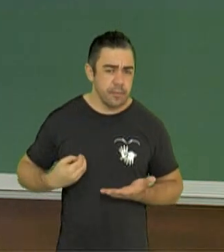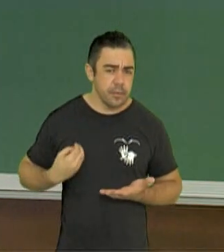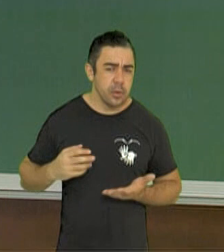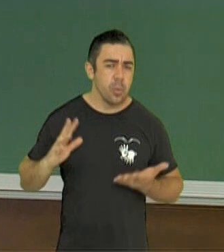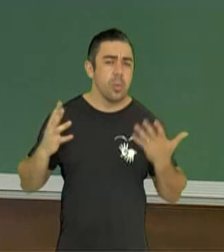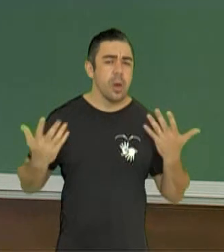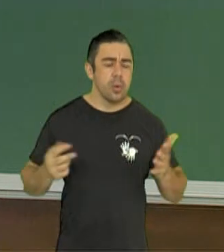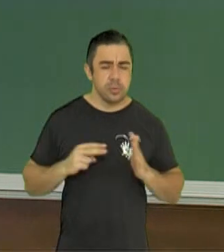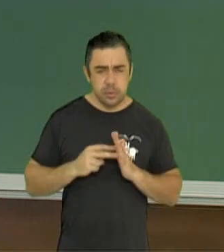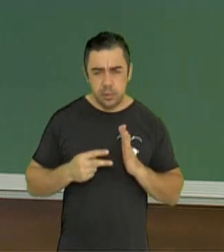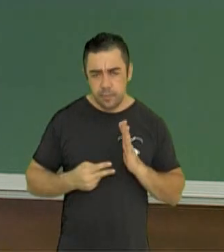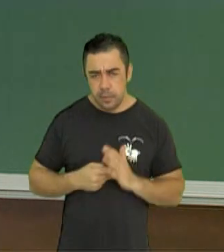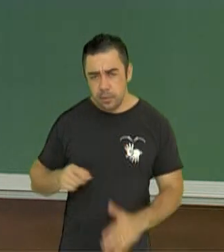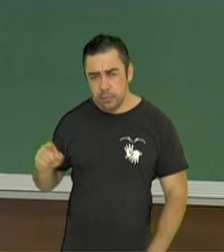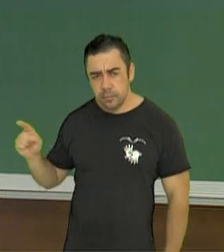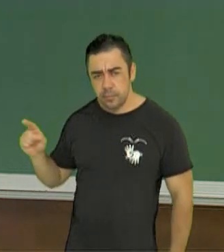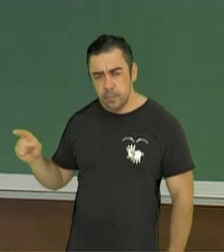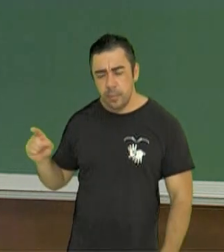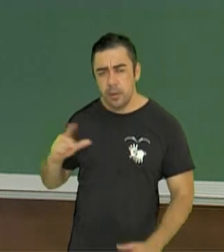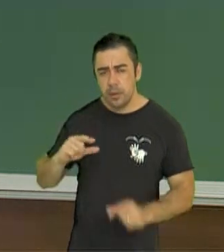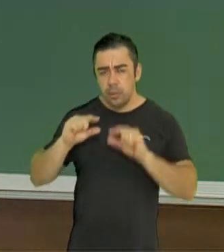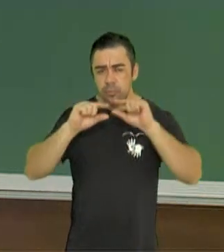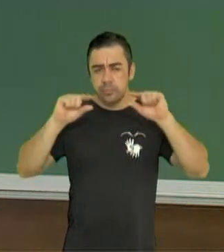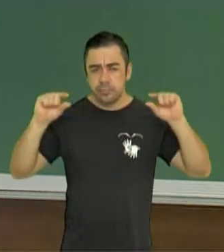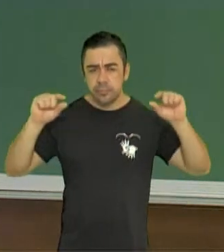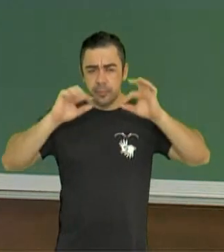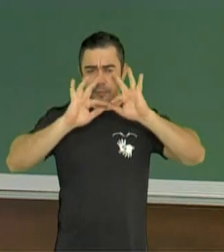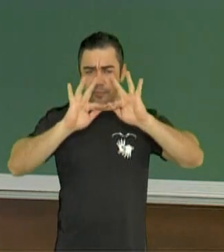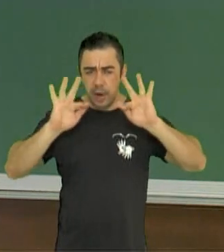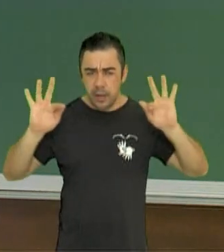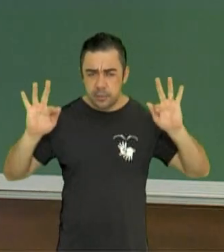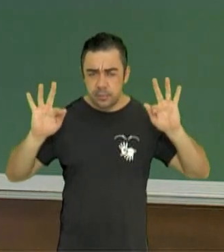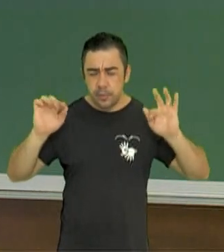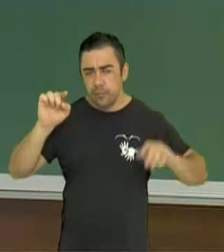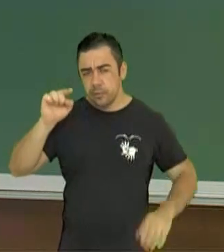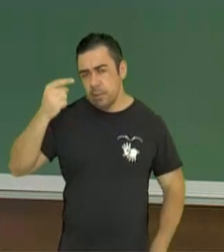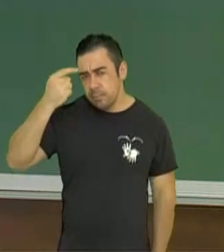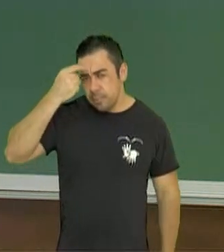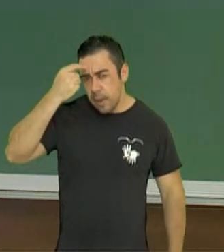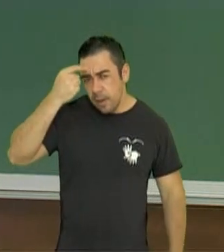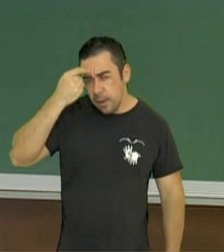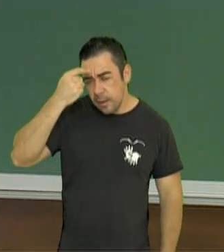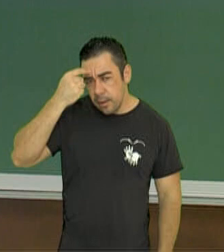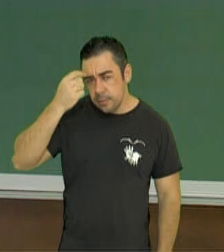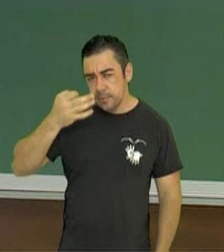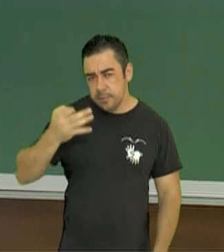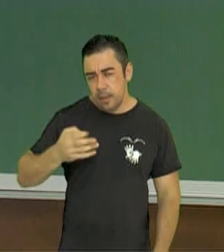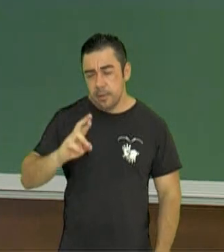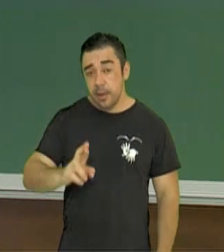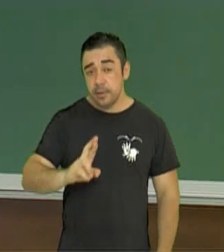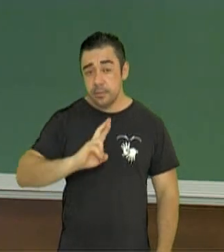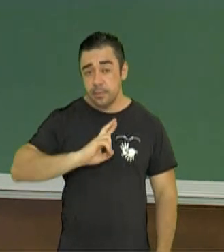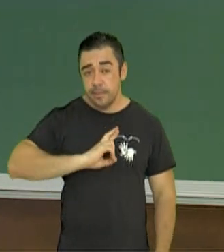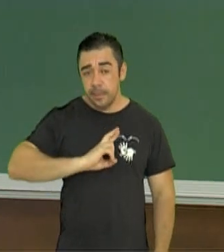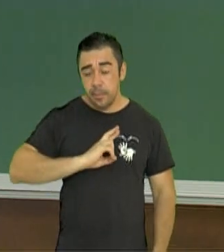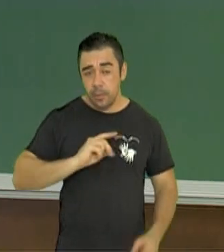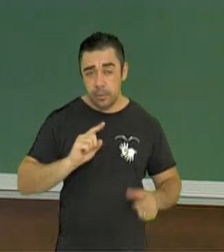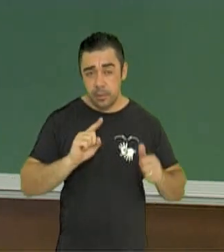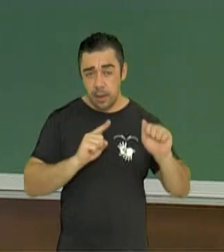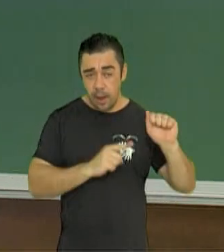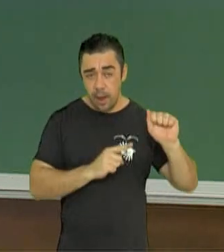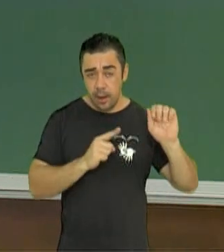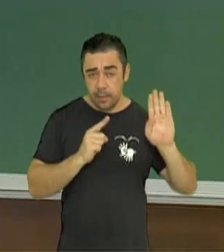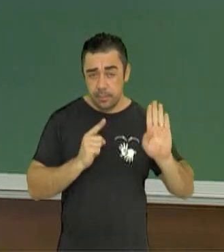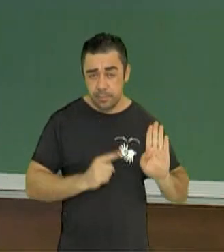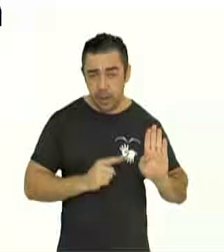de sentido, então, para o trecho grifado? Eu vou deixar você pensar, você pensa direitinho, responde essas duas questões para